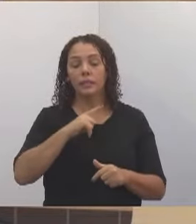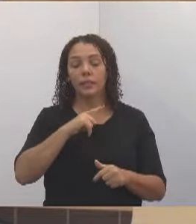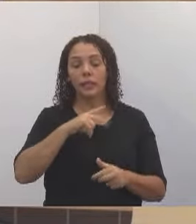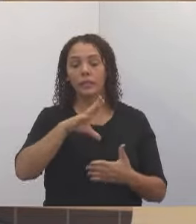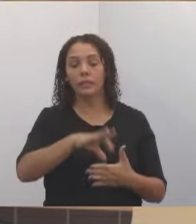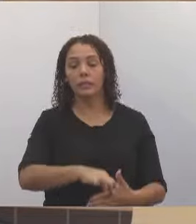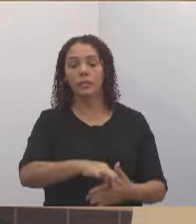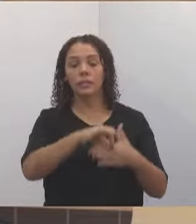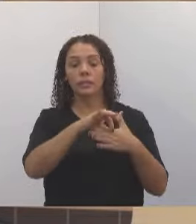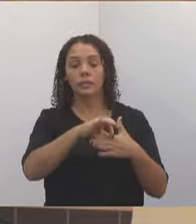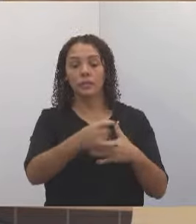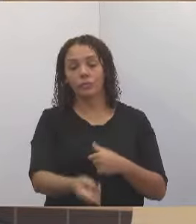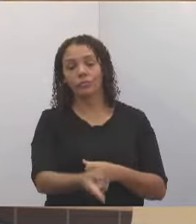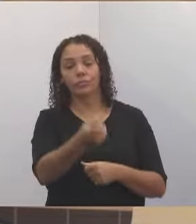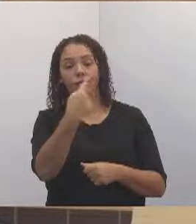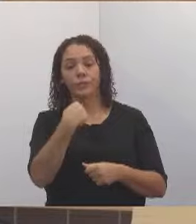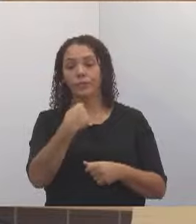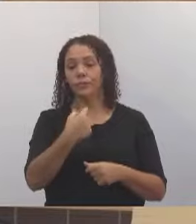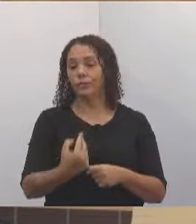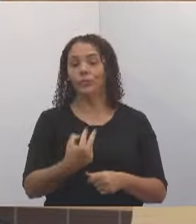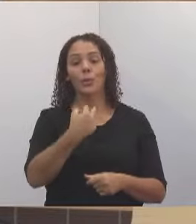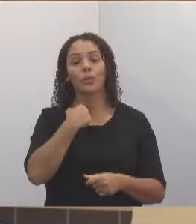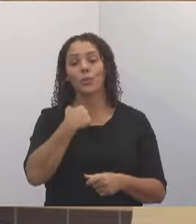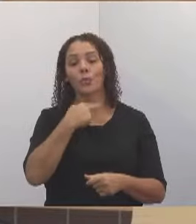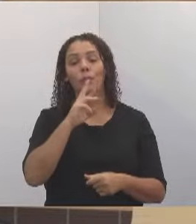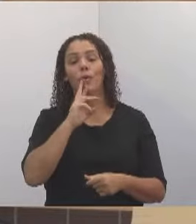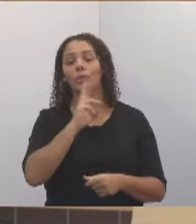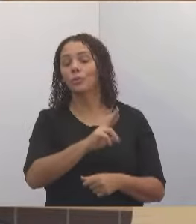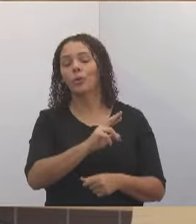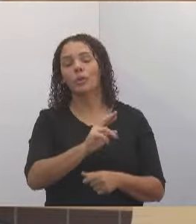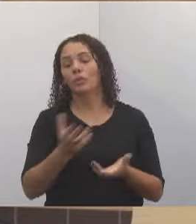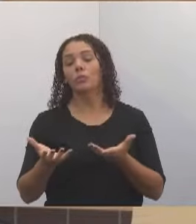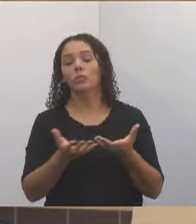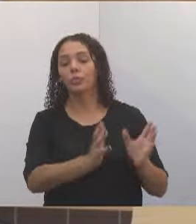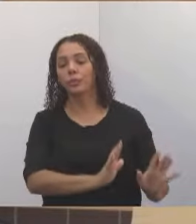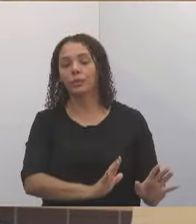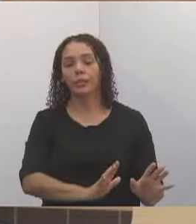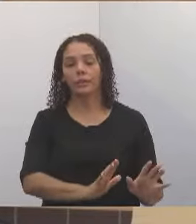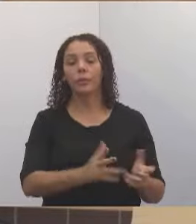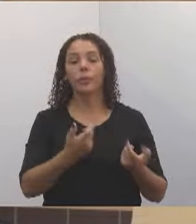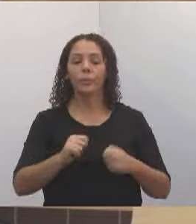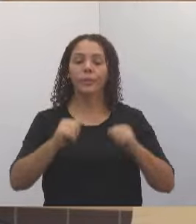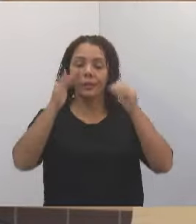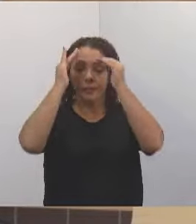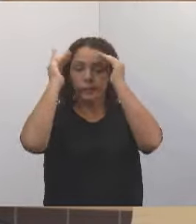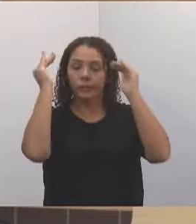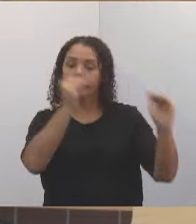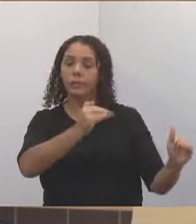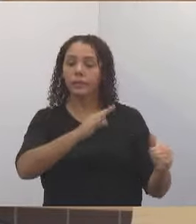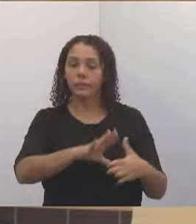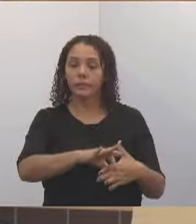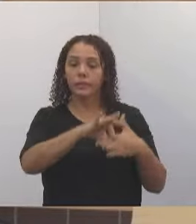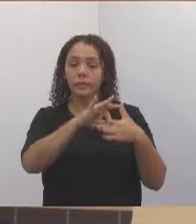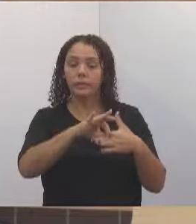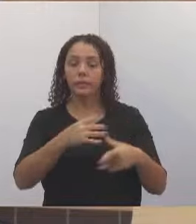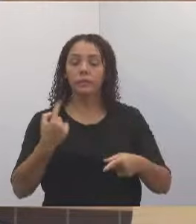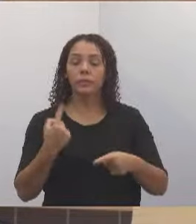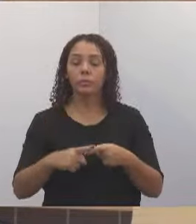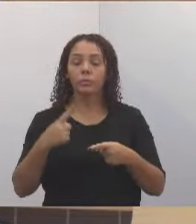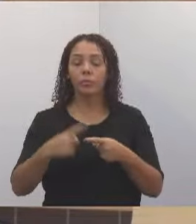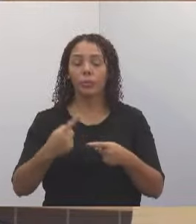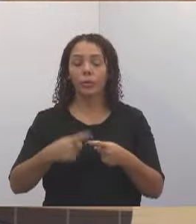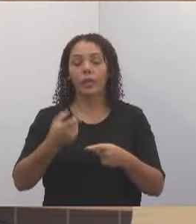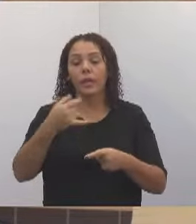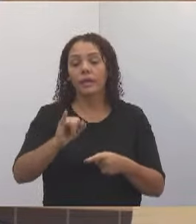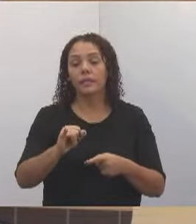como você resistir a esse pedido de retenção do seu salário. Por quê?